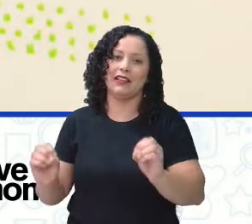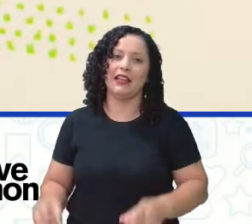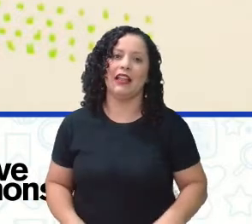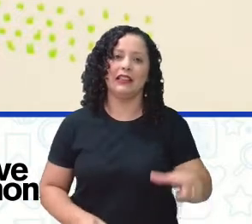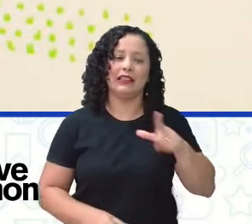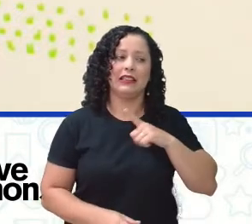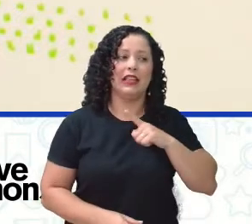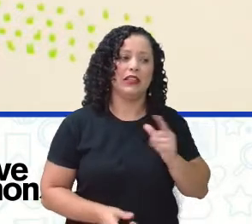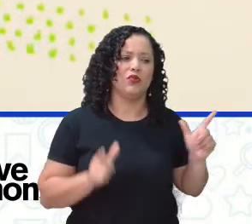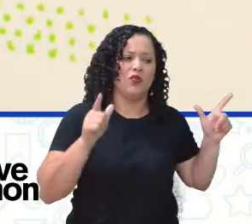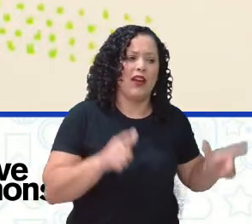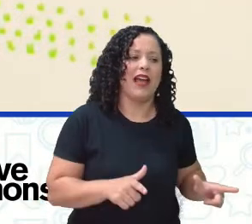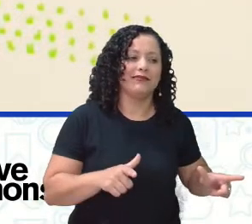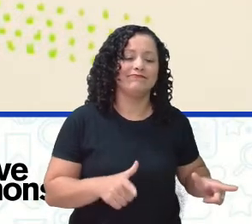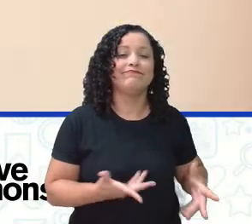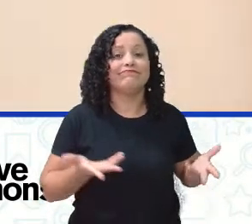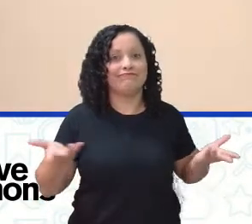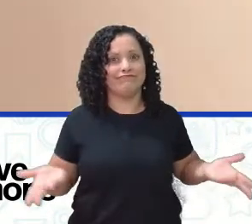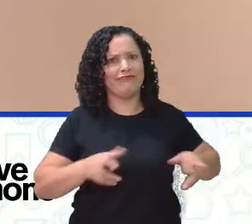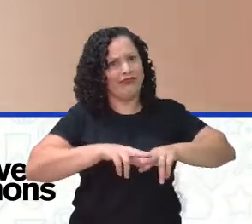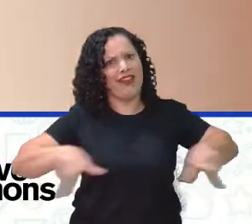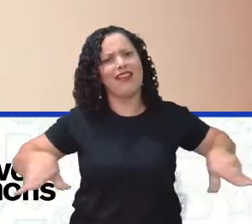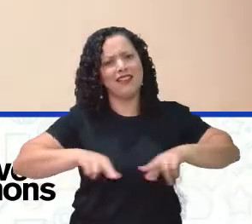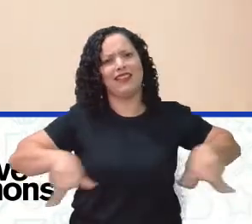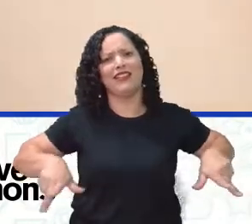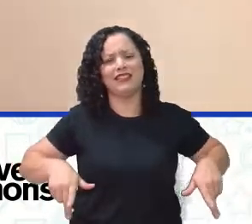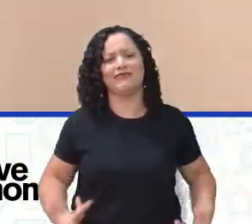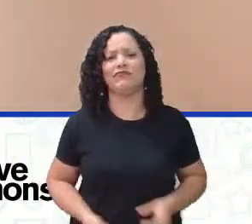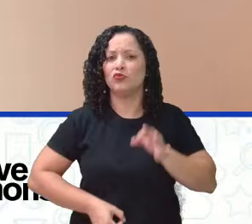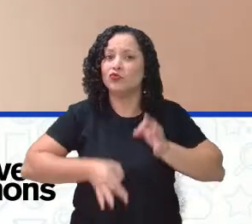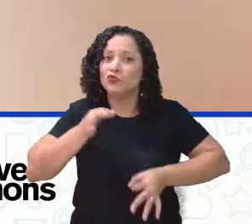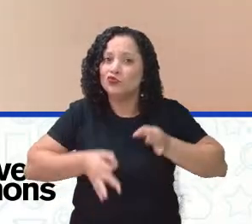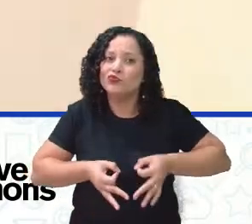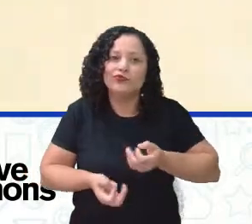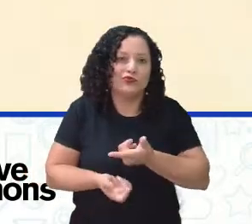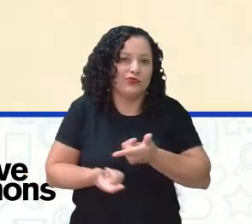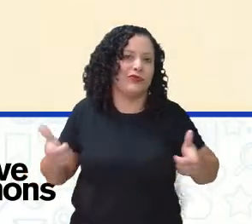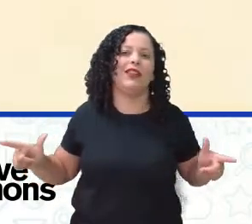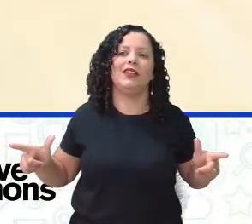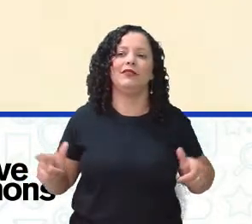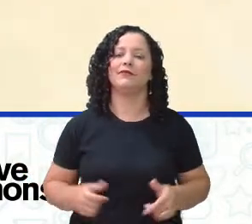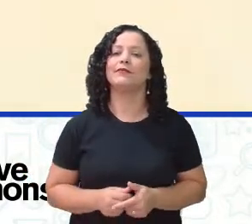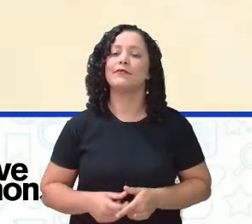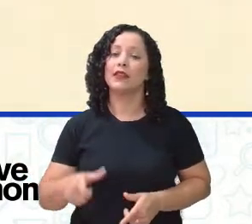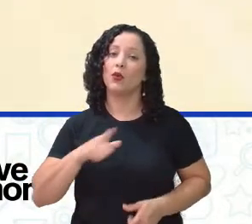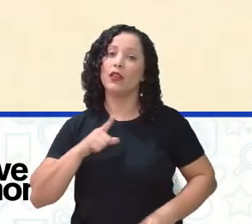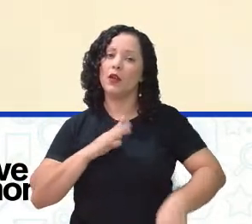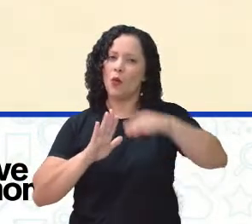à escola. Isso é justo? Com sorte, nós temos um plano. As Nações